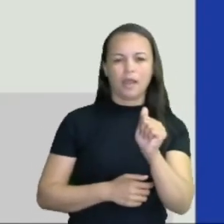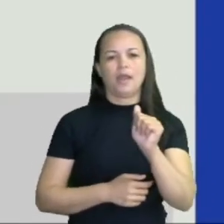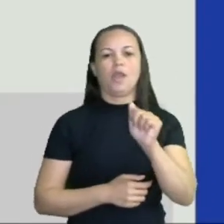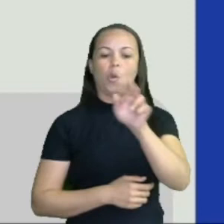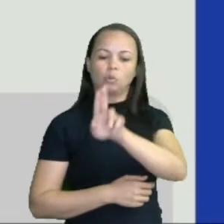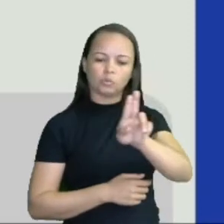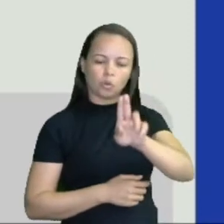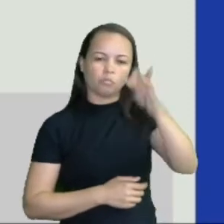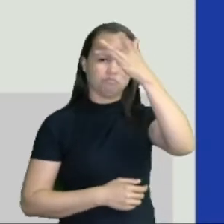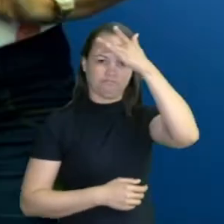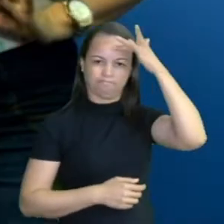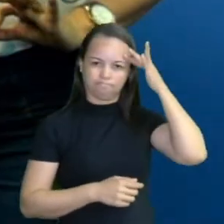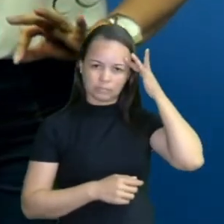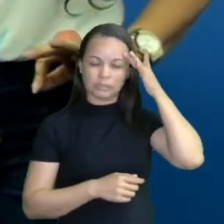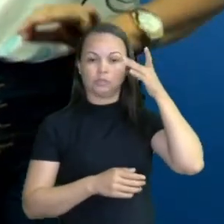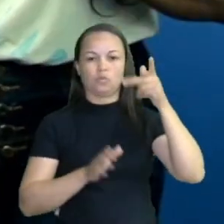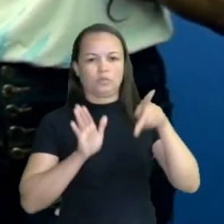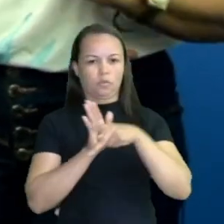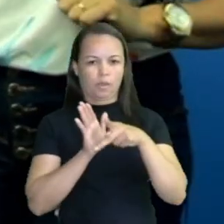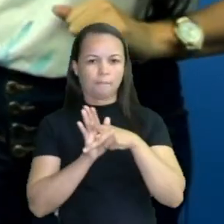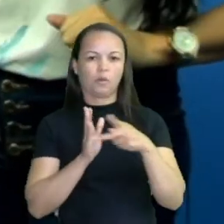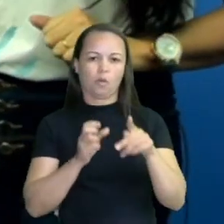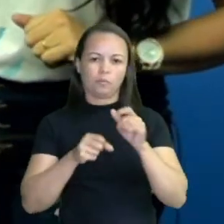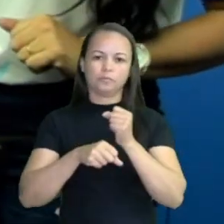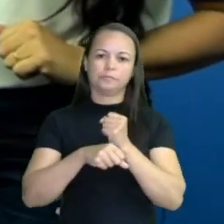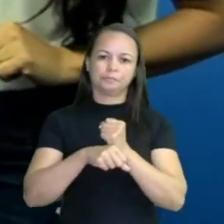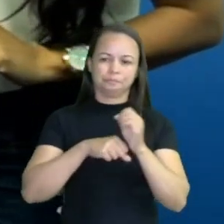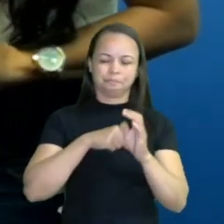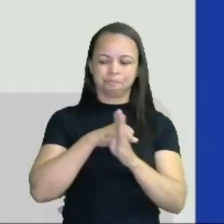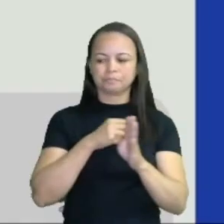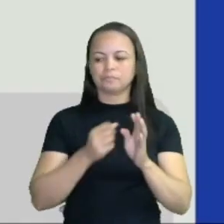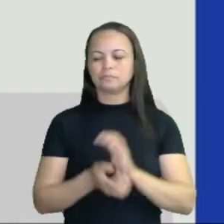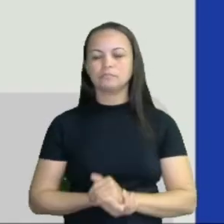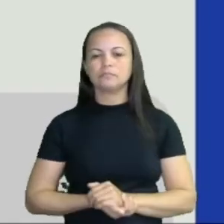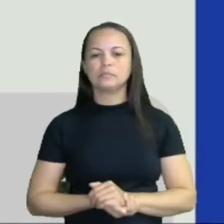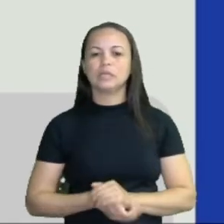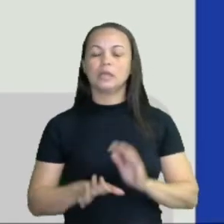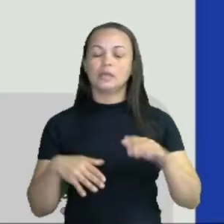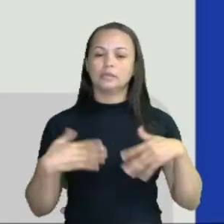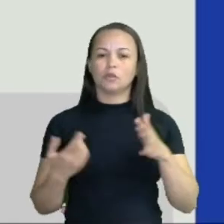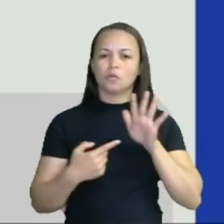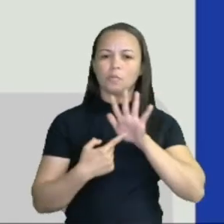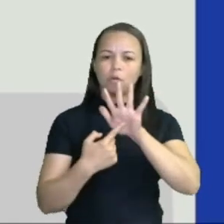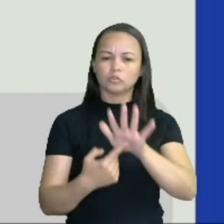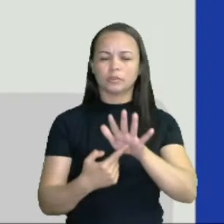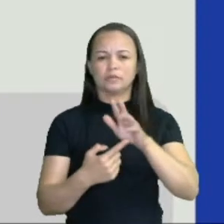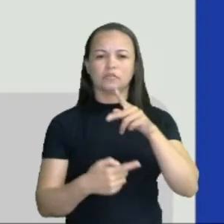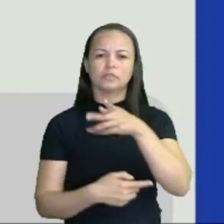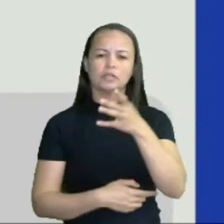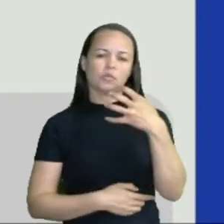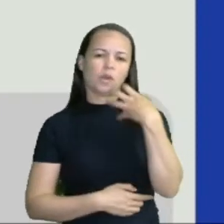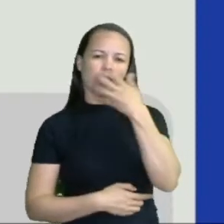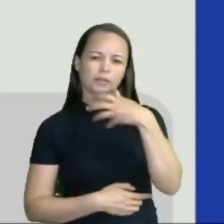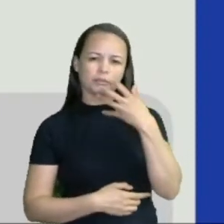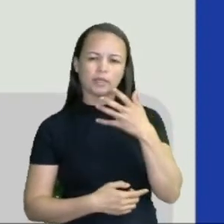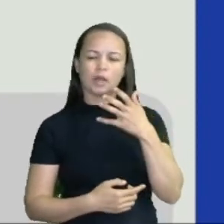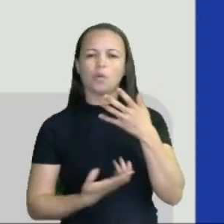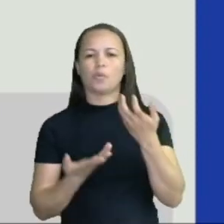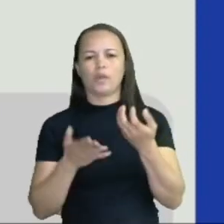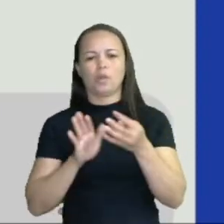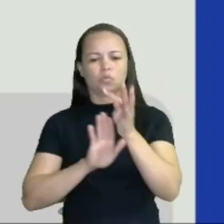Trouxe aqui mais um texto para vocês, mais um gênero textual, dessa vez é uma canção, certo? Uma